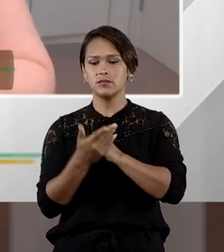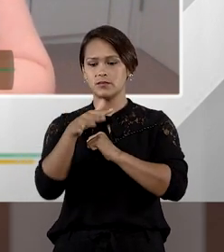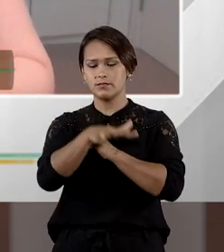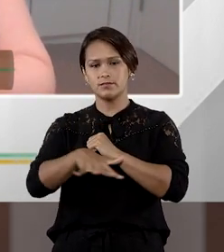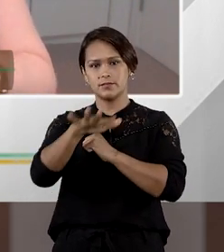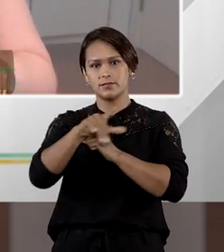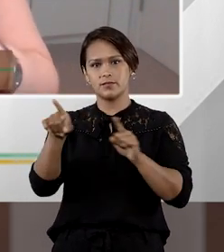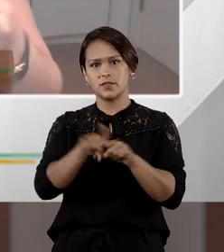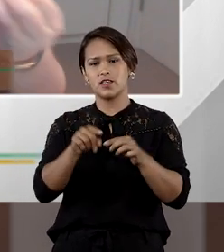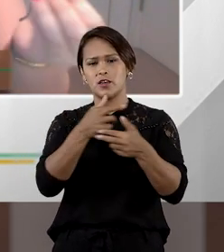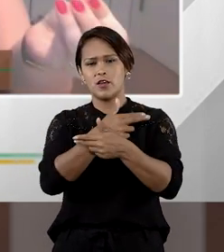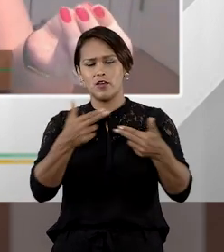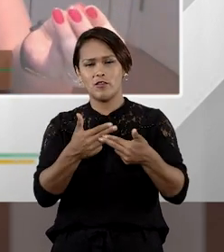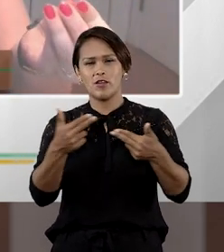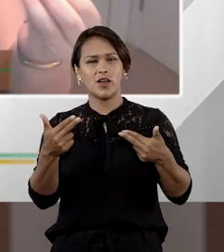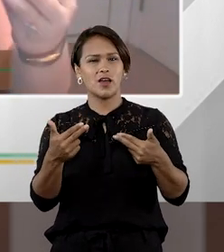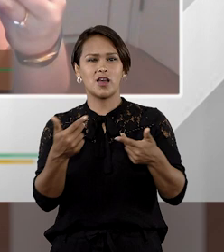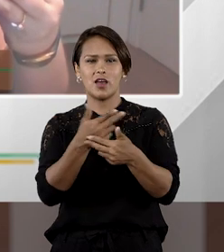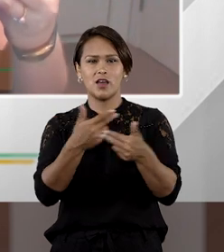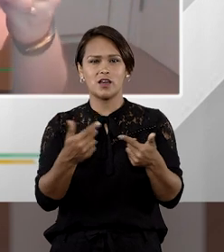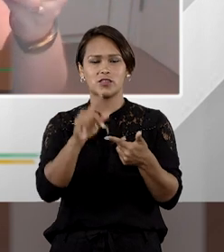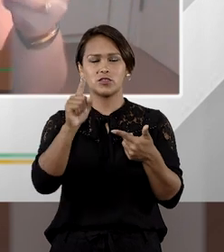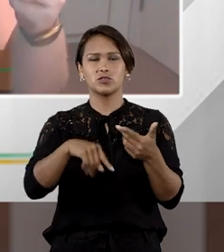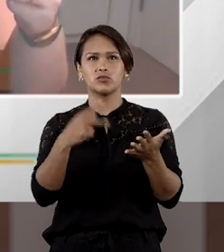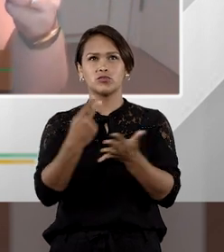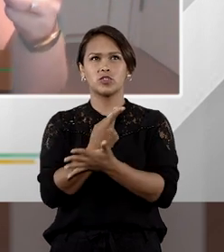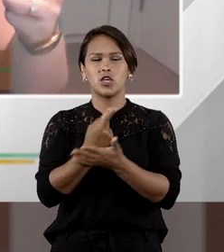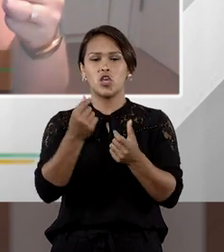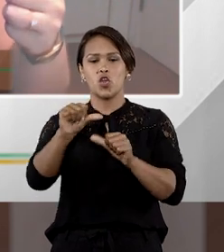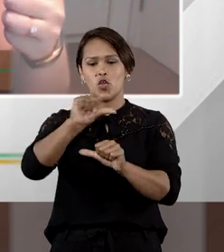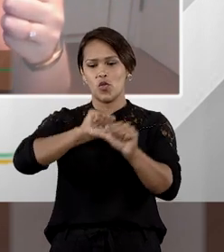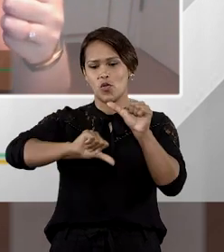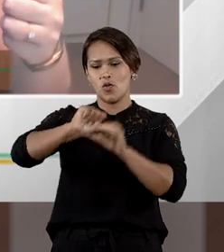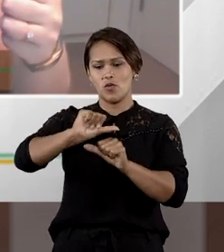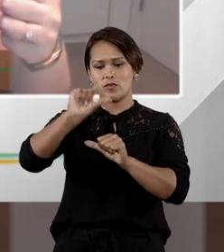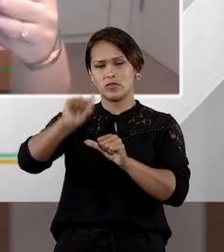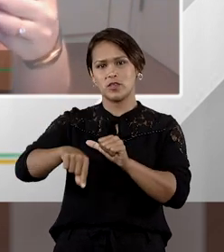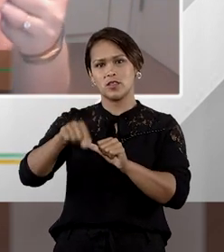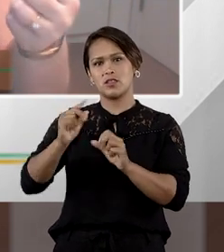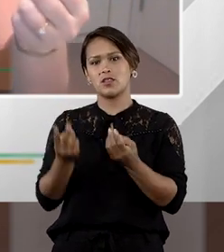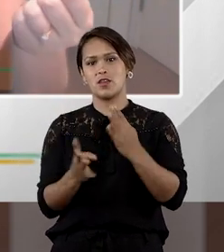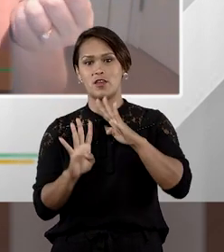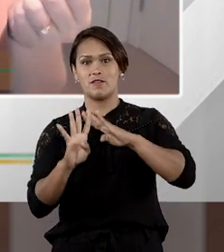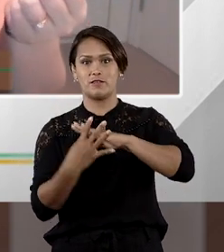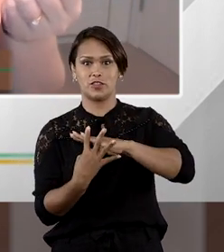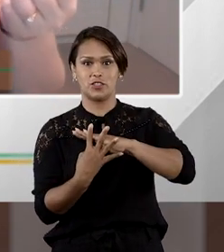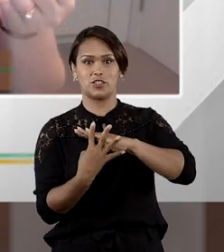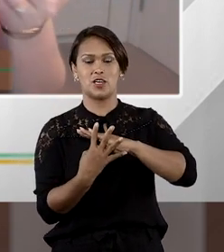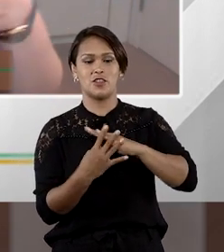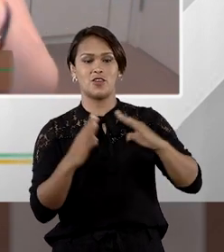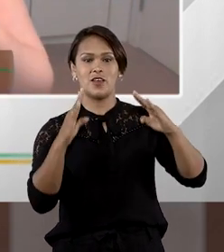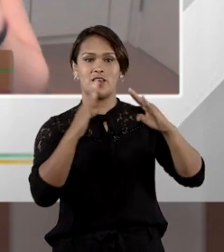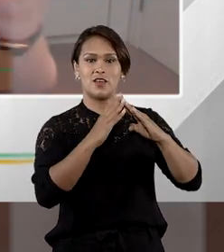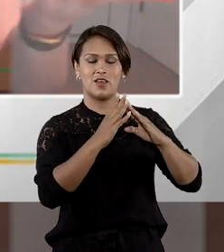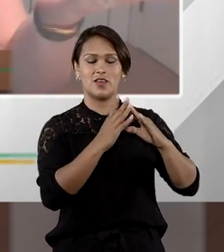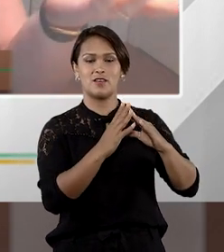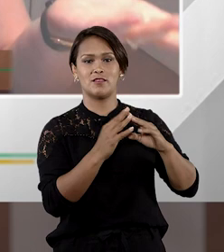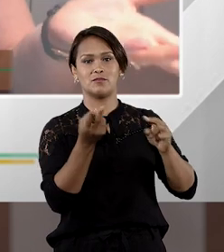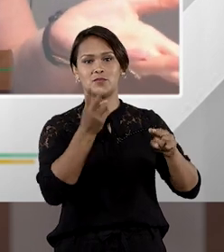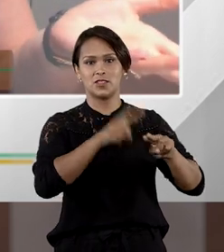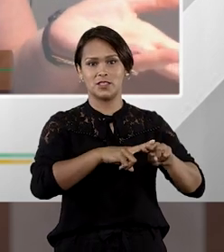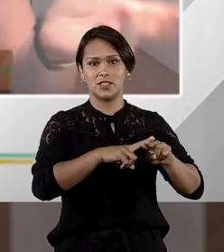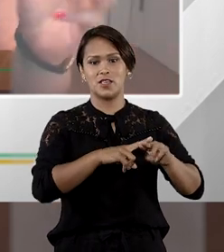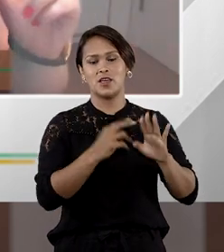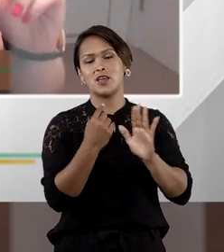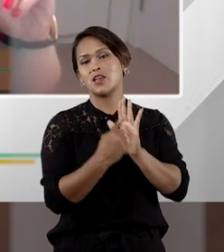pandemia foi que muitos casos em que converter ali a prisão do regime fechado em domiciliar ia gerar